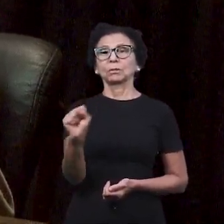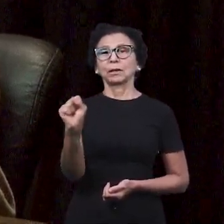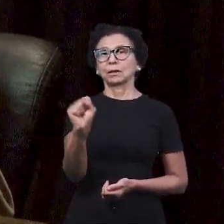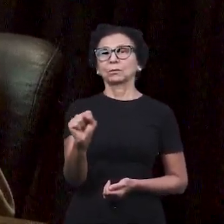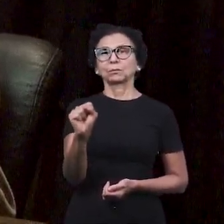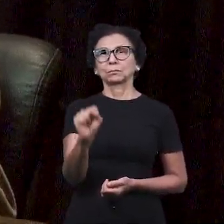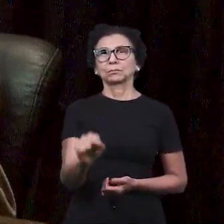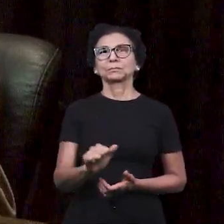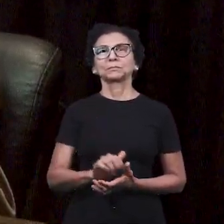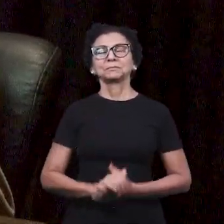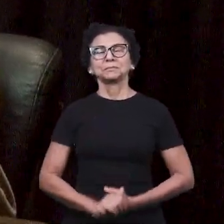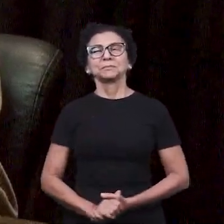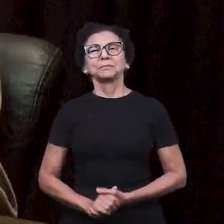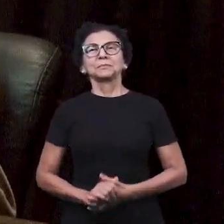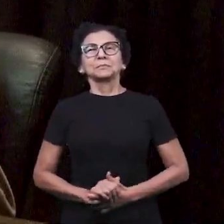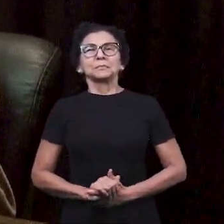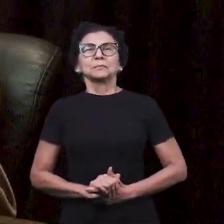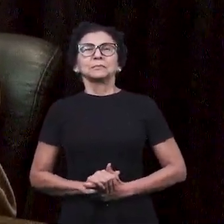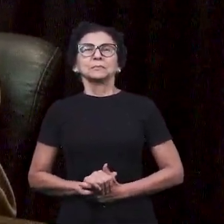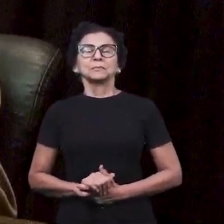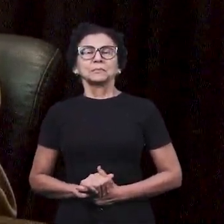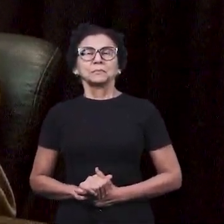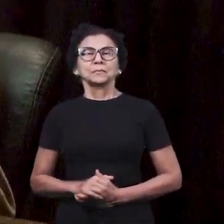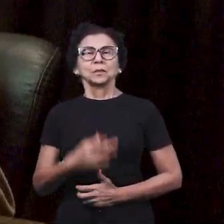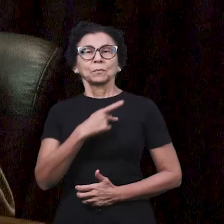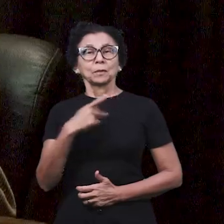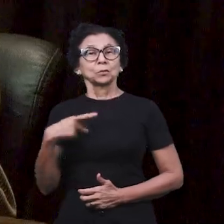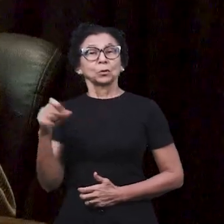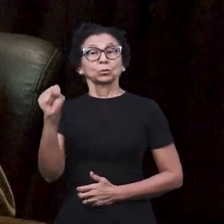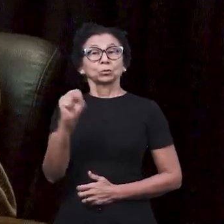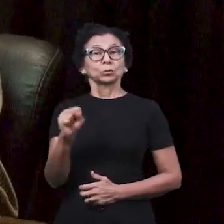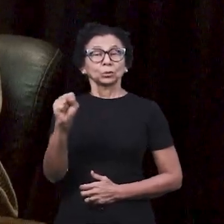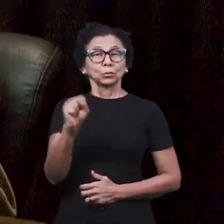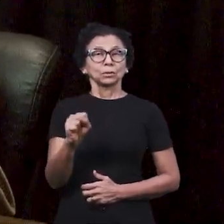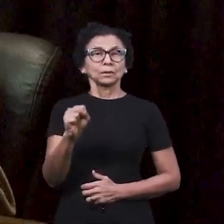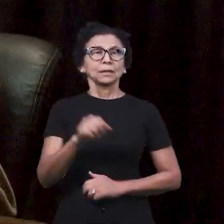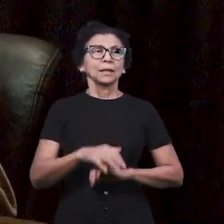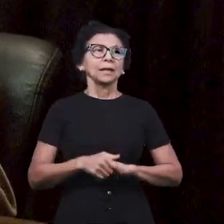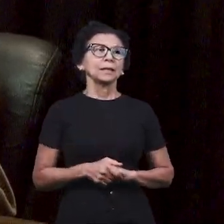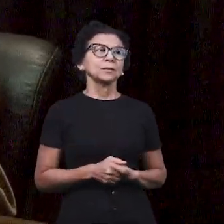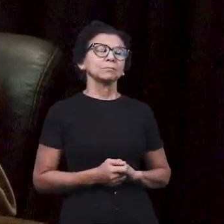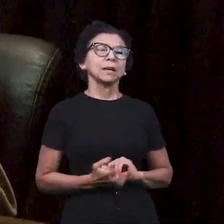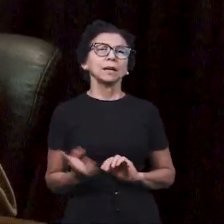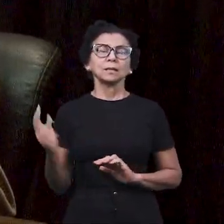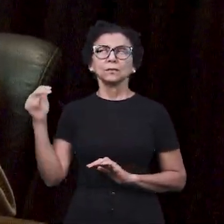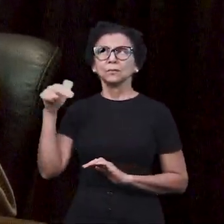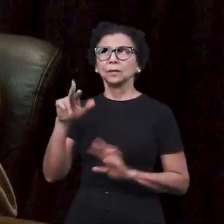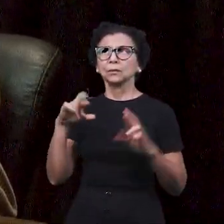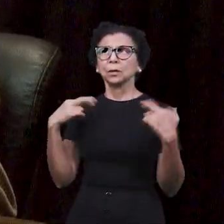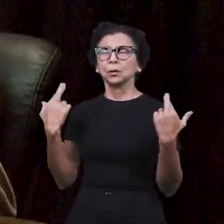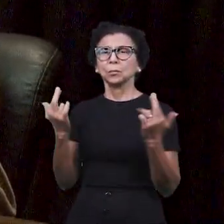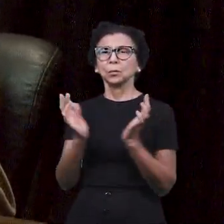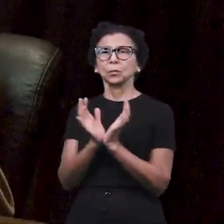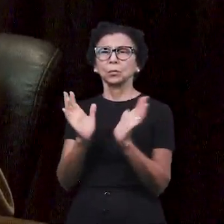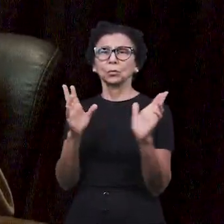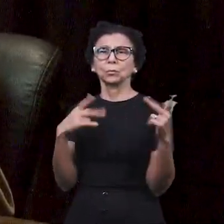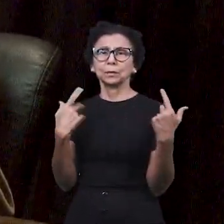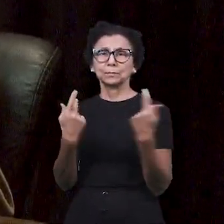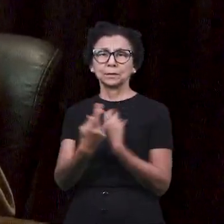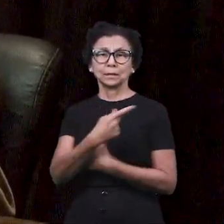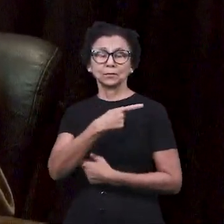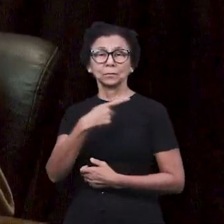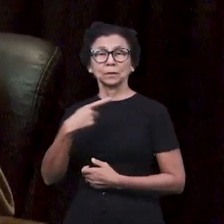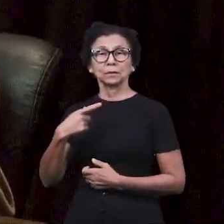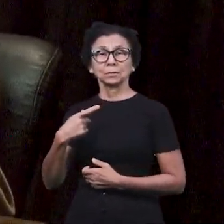talvez até você ouvindo isso aqui. Ele era solteiro. Ele veio aqui numa reunião de presbitério e o Senhor deu